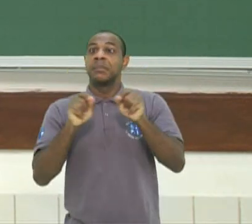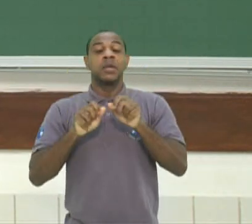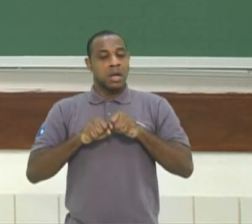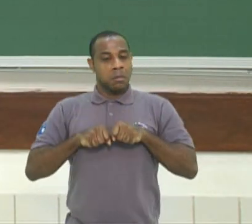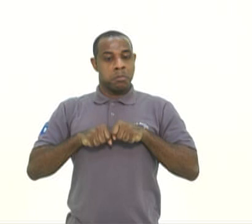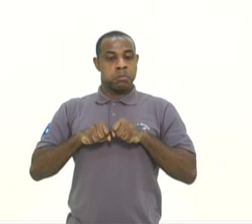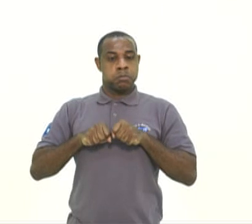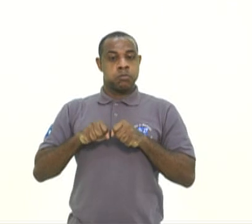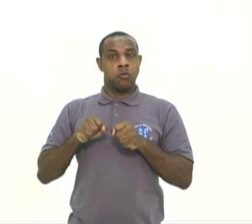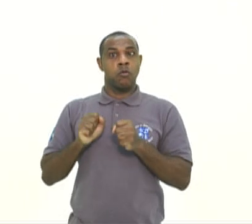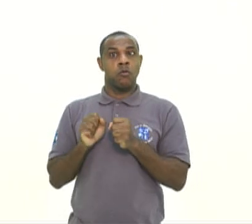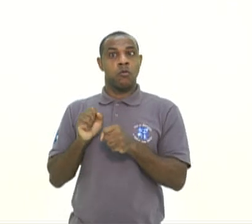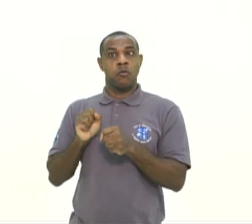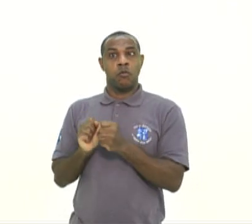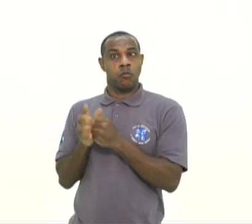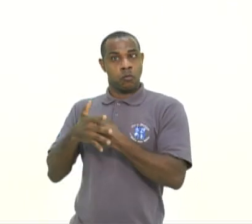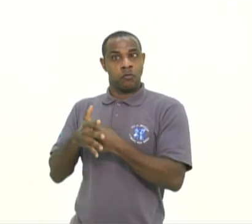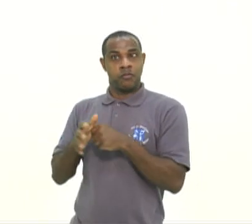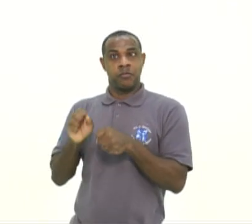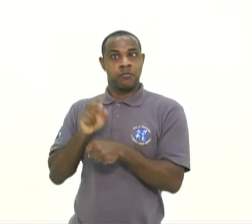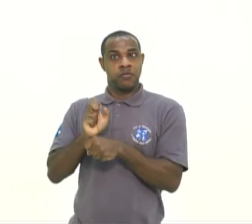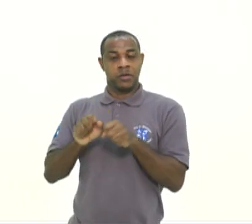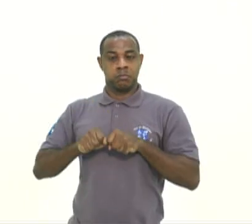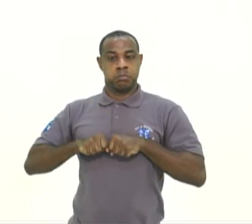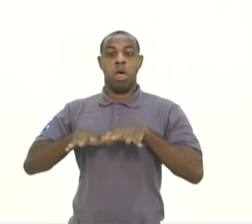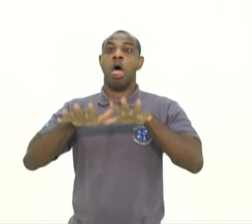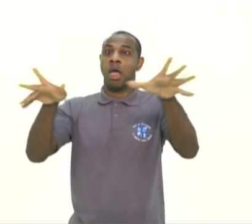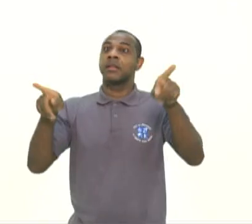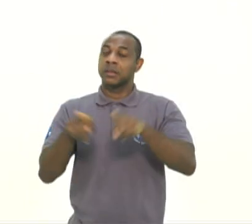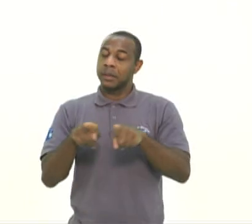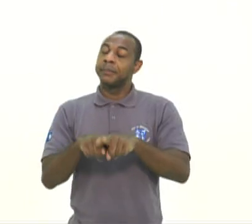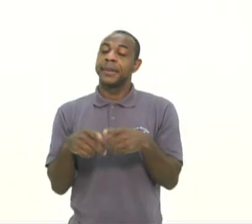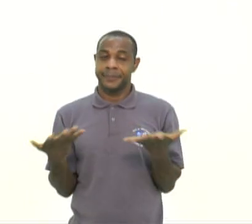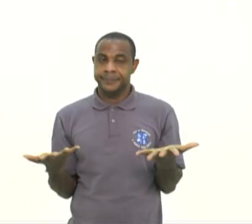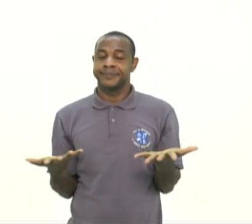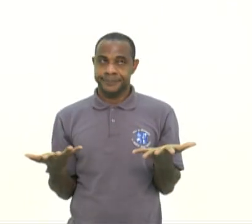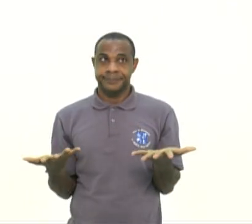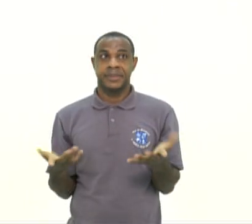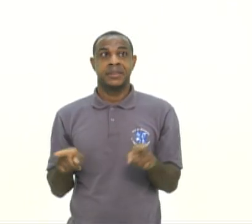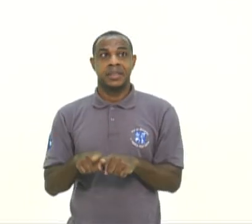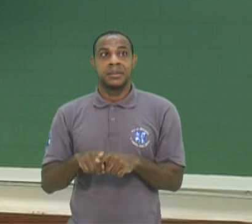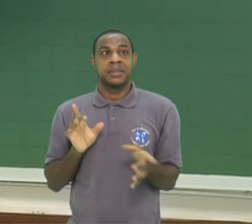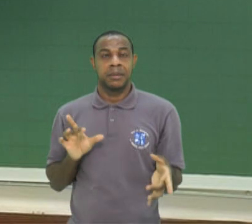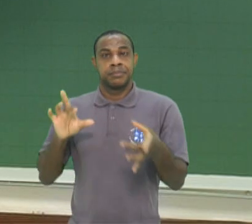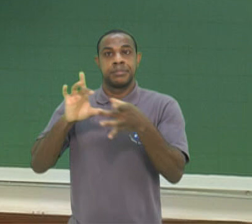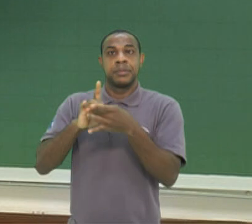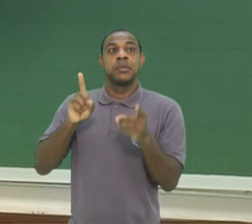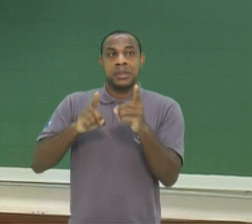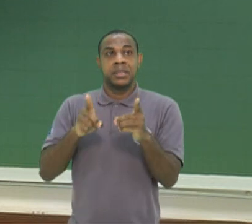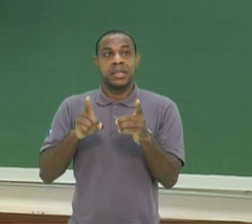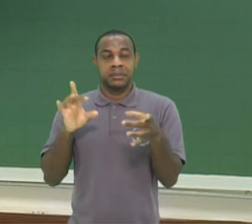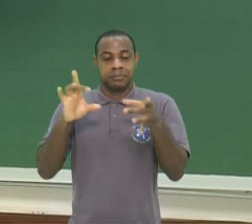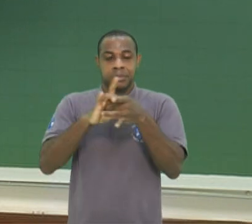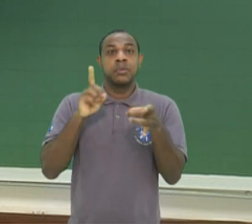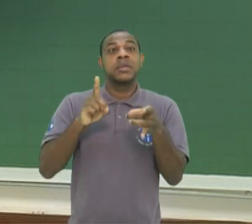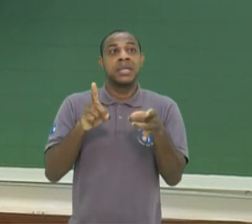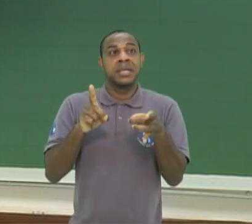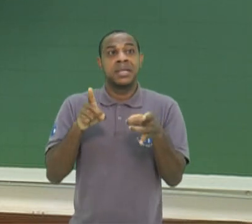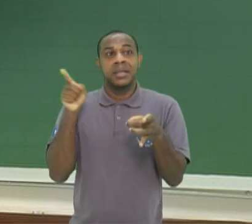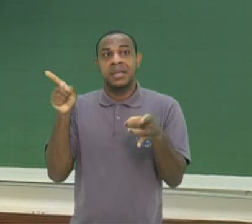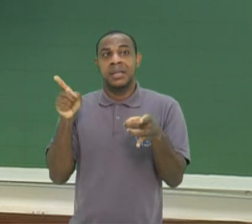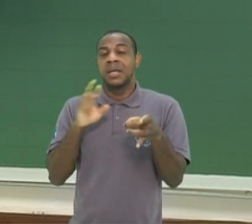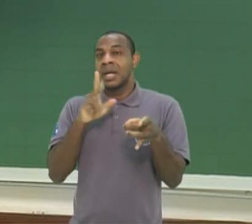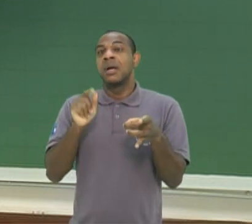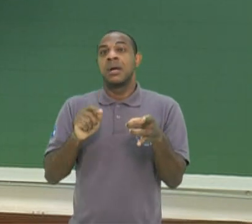o conceito geográfico que vimos nas últimas aulas, que está diretamente relacionado à disseminação da Covid-19,